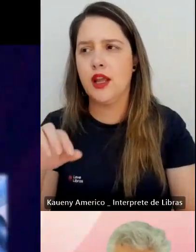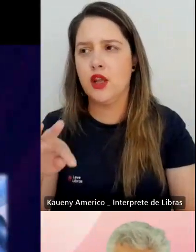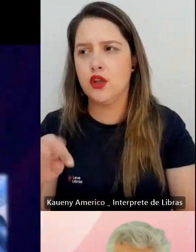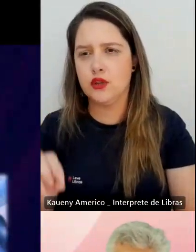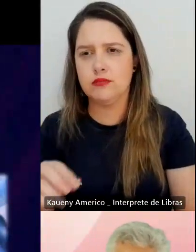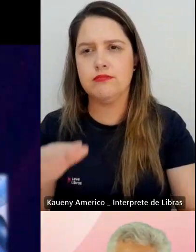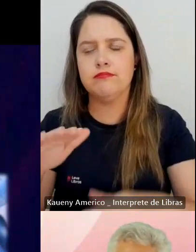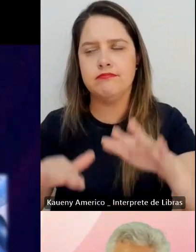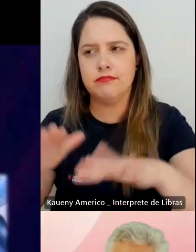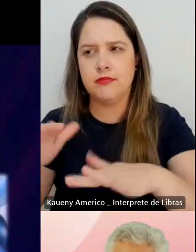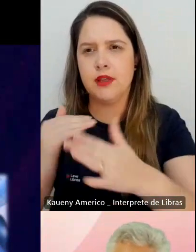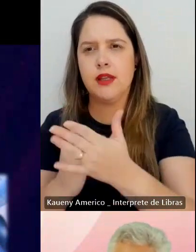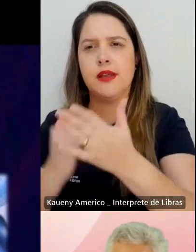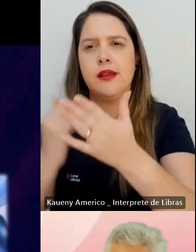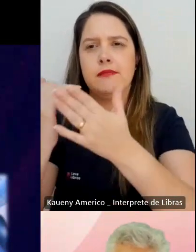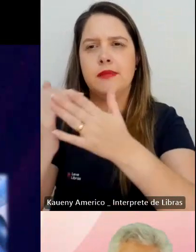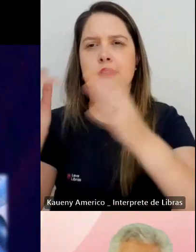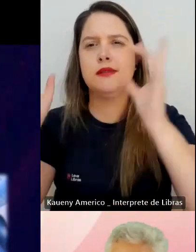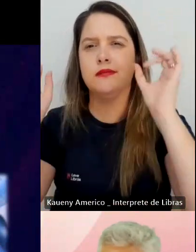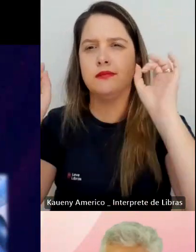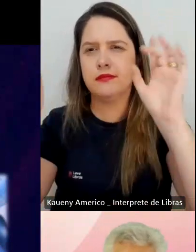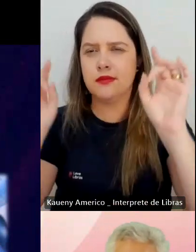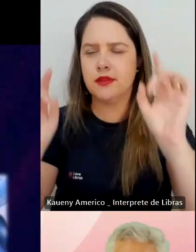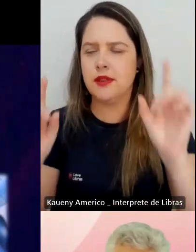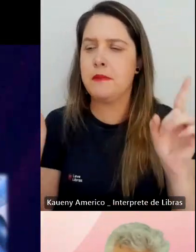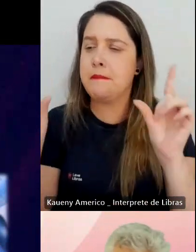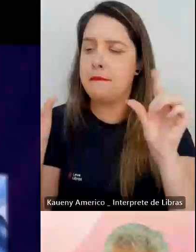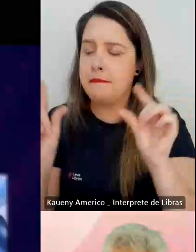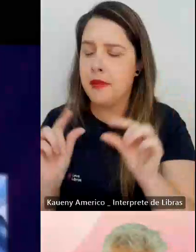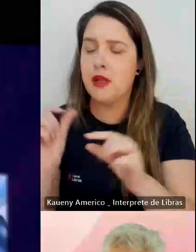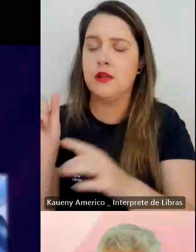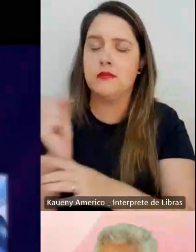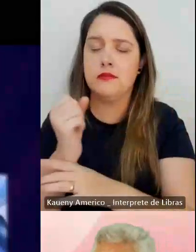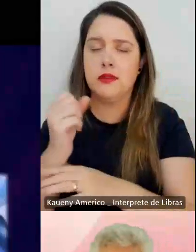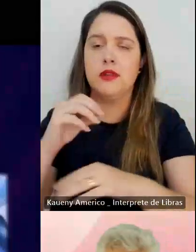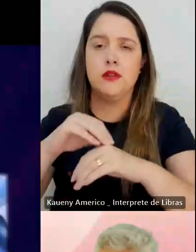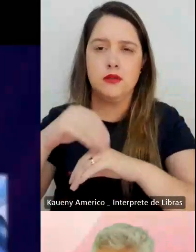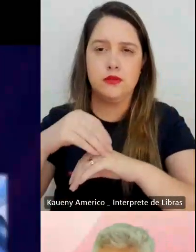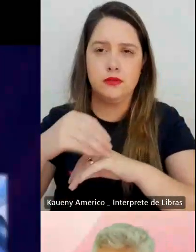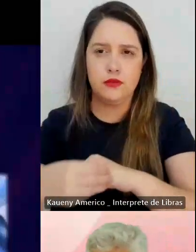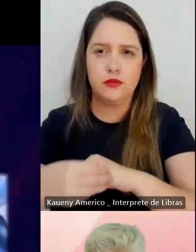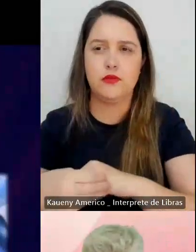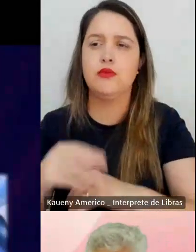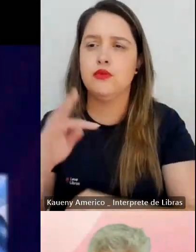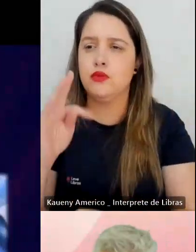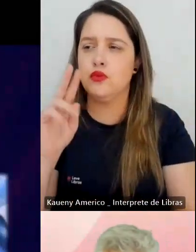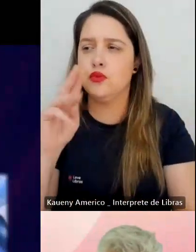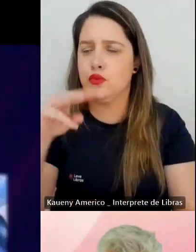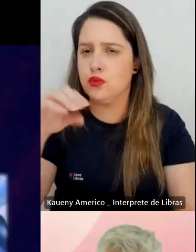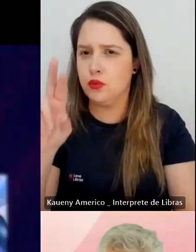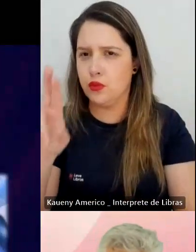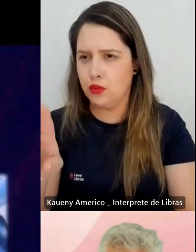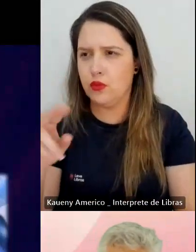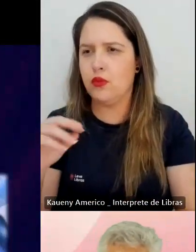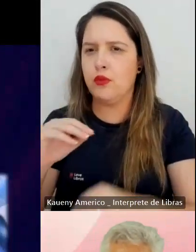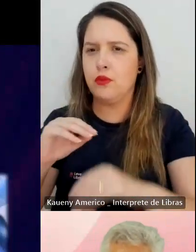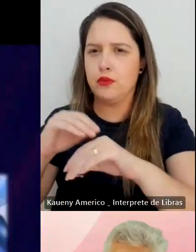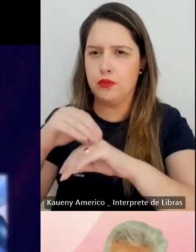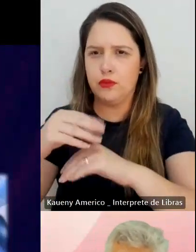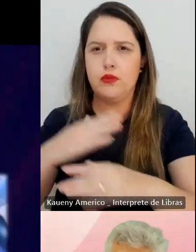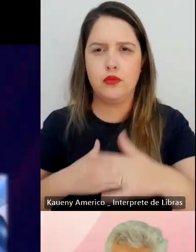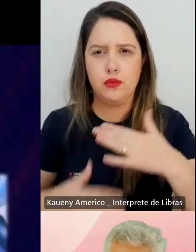mais específico, cada vez menos agressivo nas células em volta do tumor, nas células em volta do corpo.